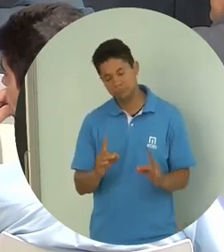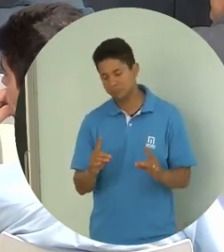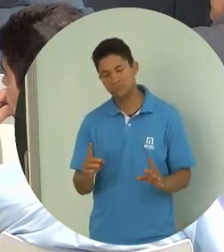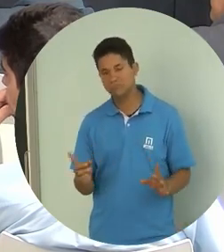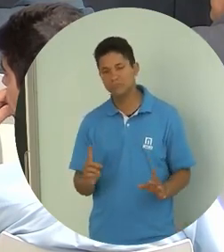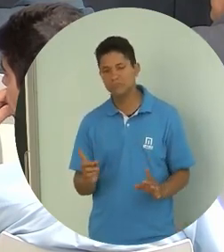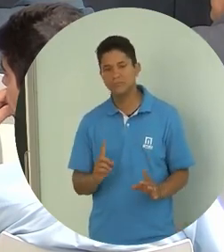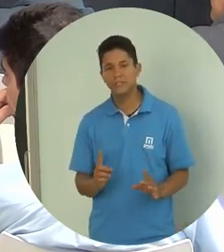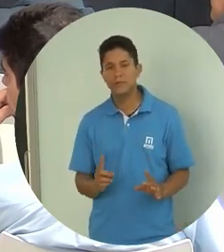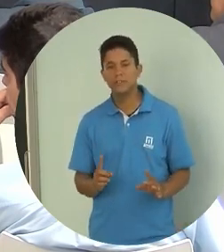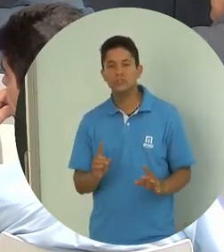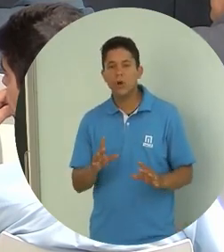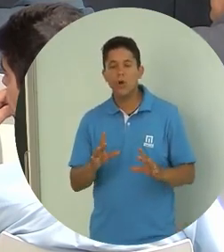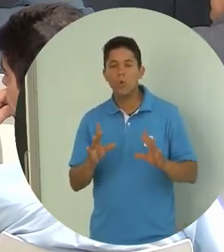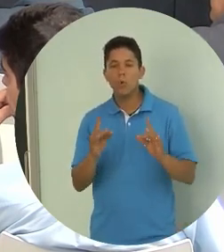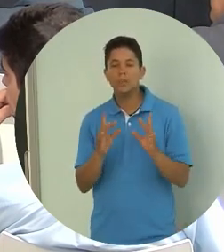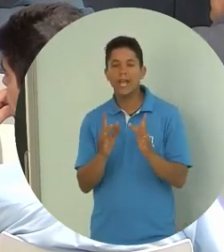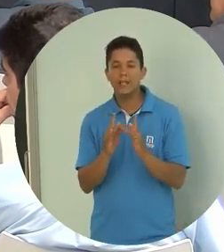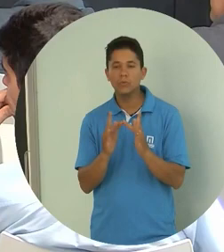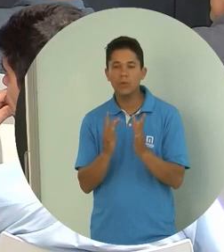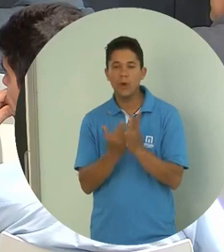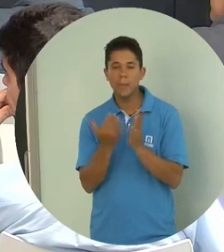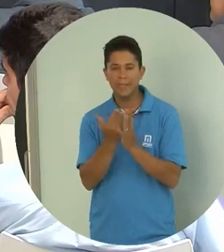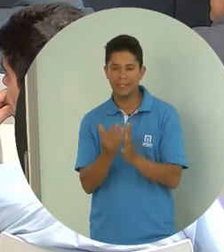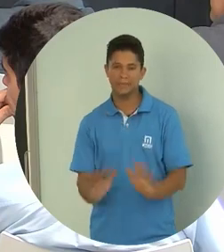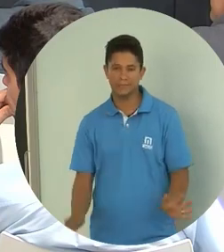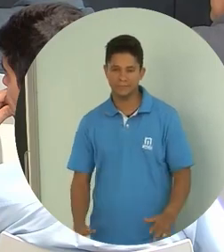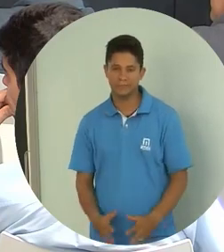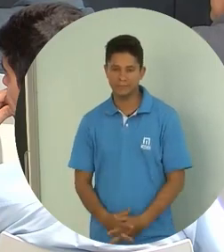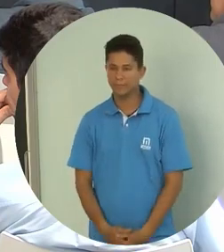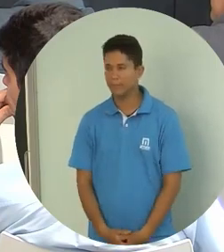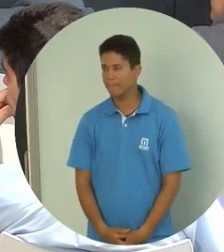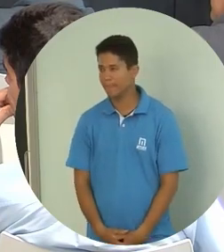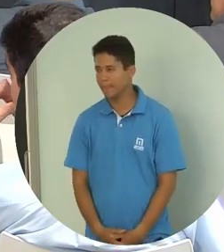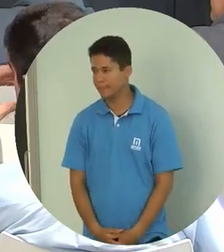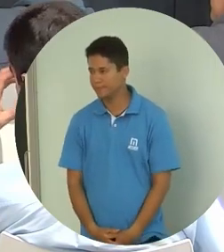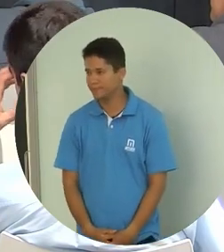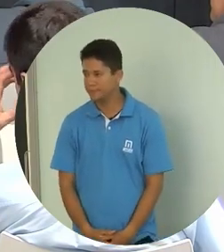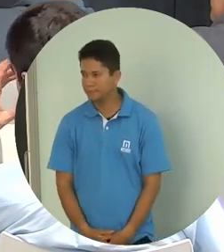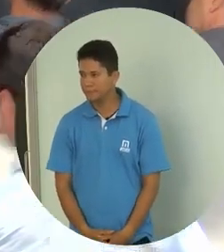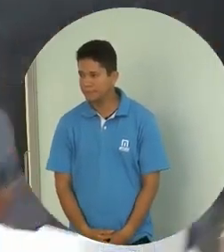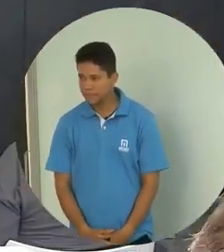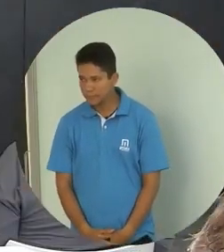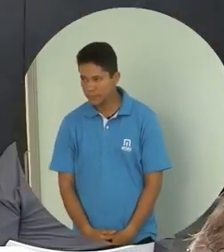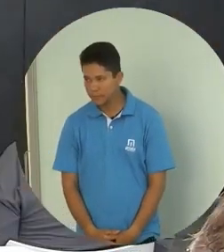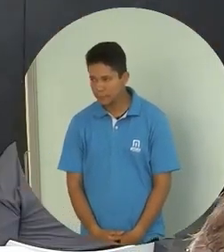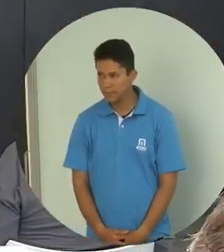Aumenta a área de contato, mas não... Sim. Não, beleza, então.